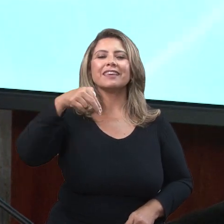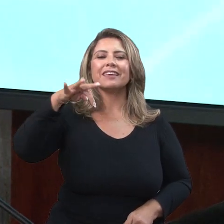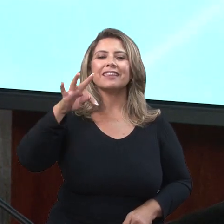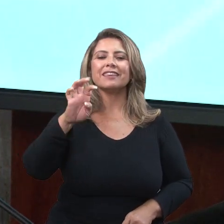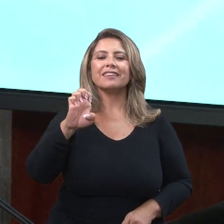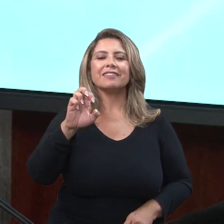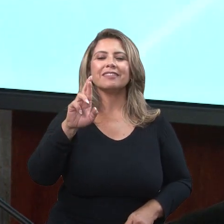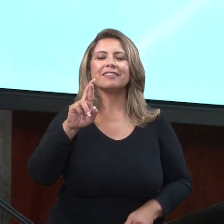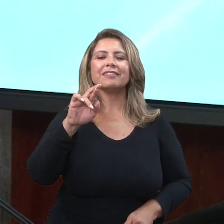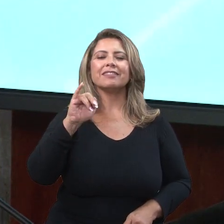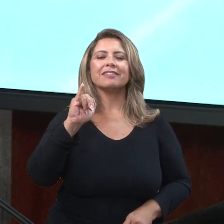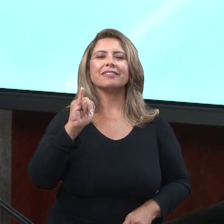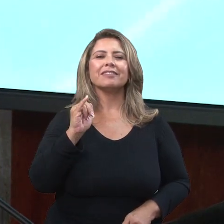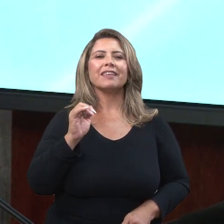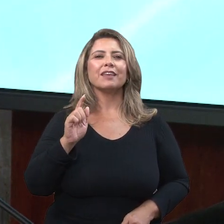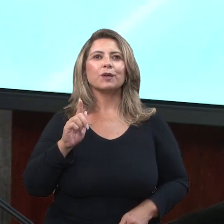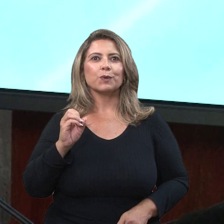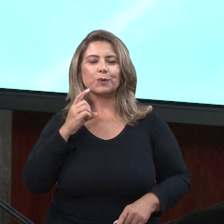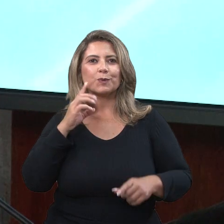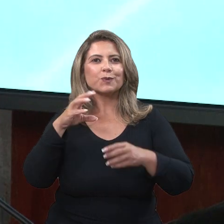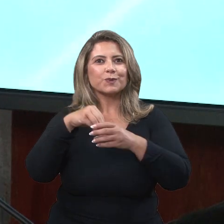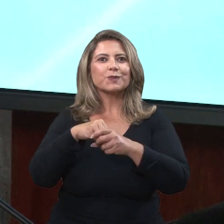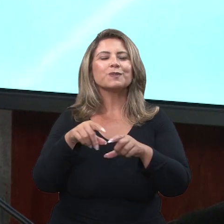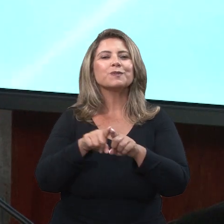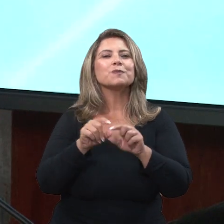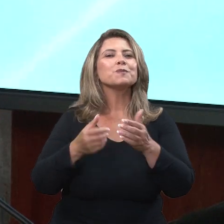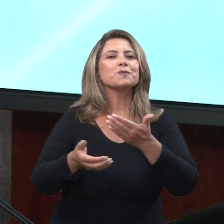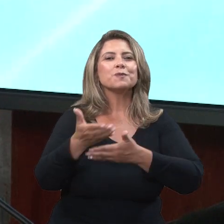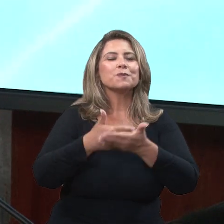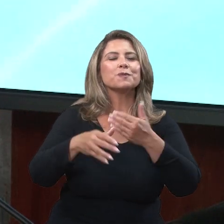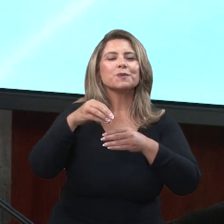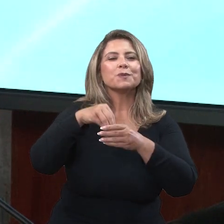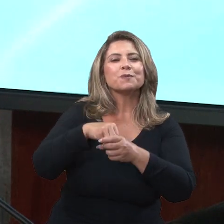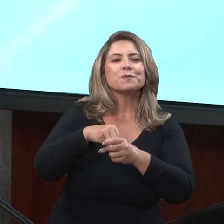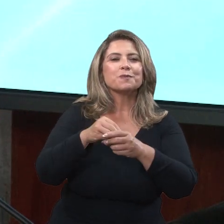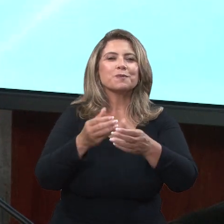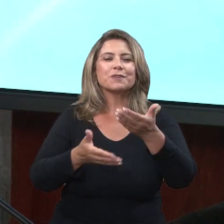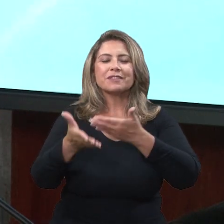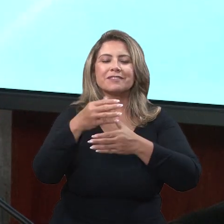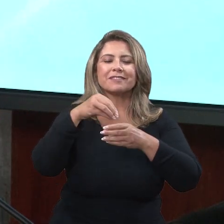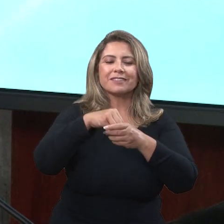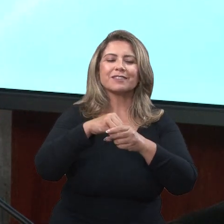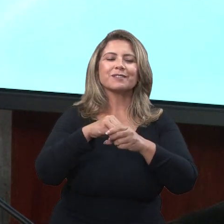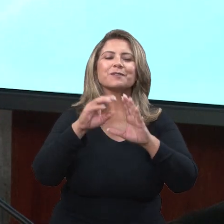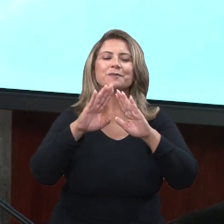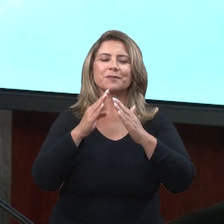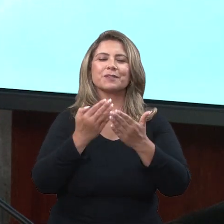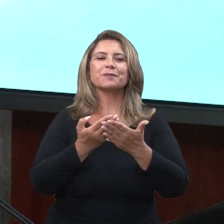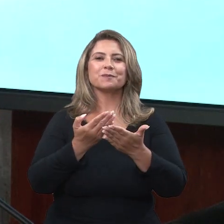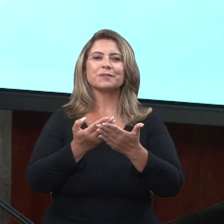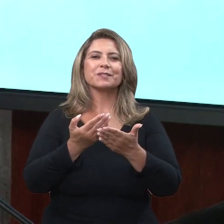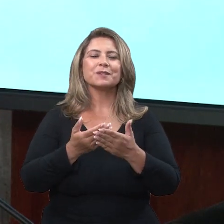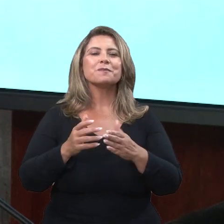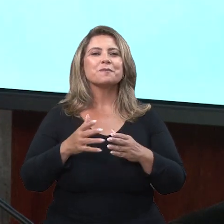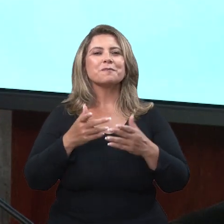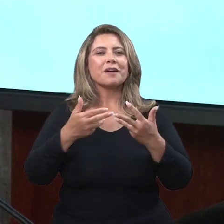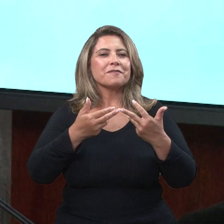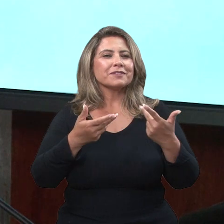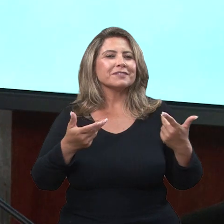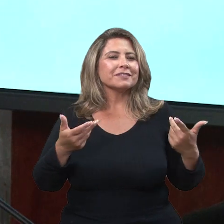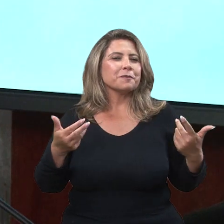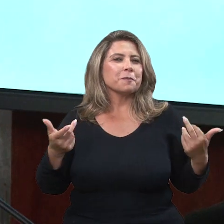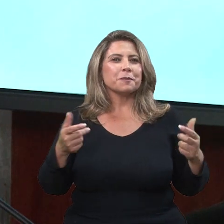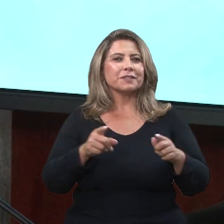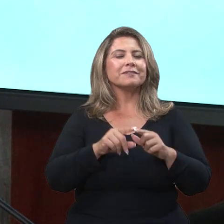alguns valores que a gente quer fortalecer dentro da nossa organização, dentro da nossa escola. Então, são muitas